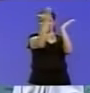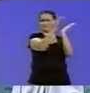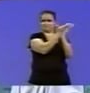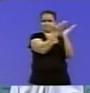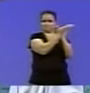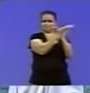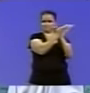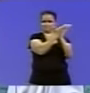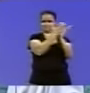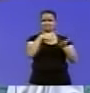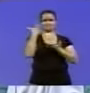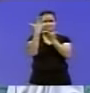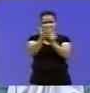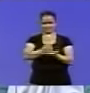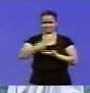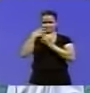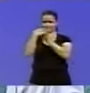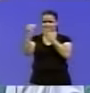da